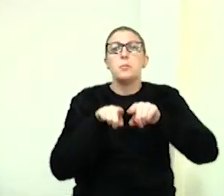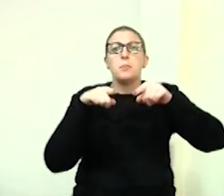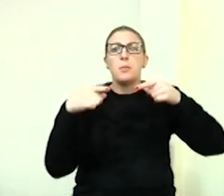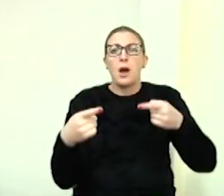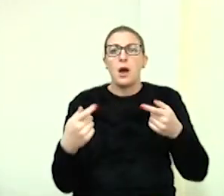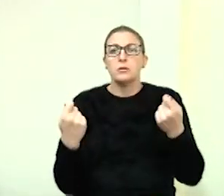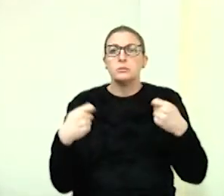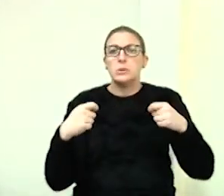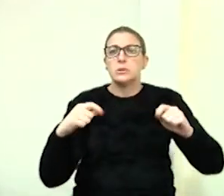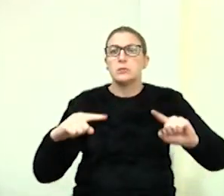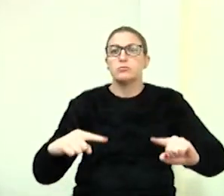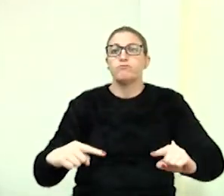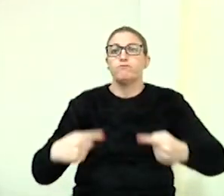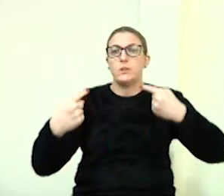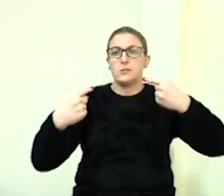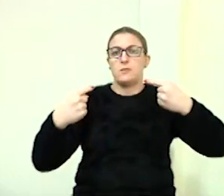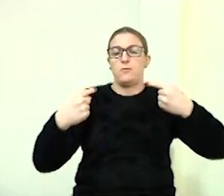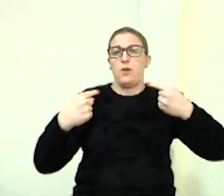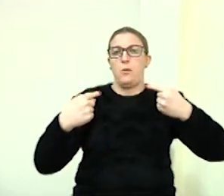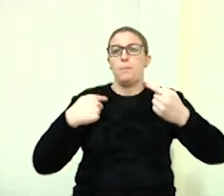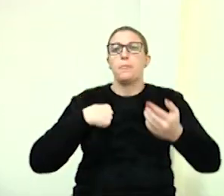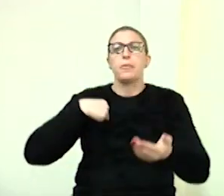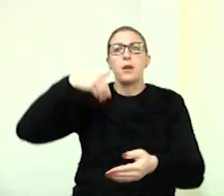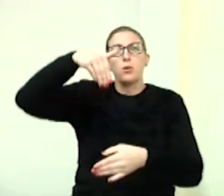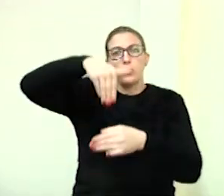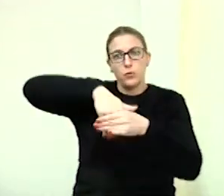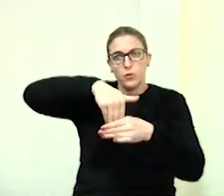Eu vou votar pela manutenção, presidente,